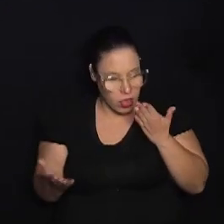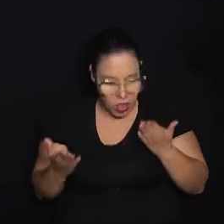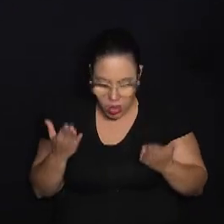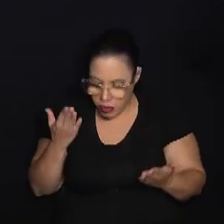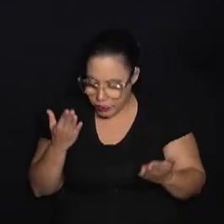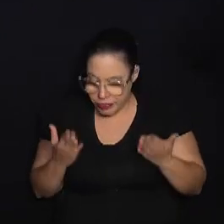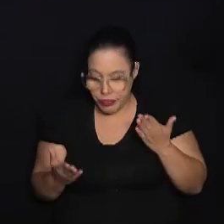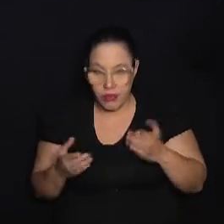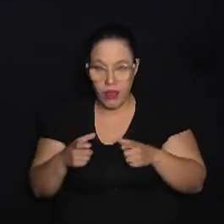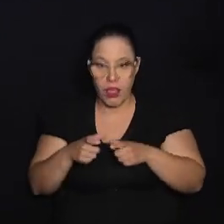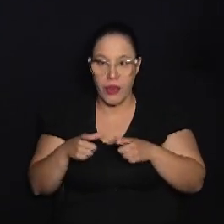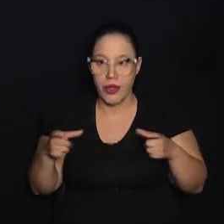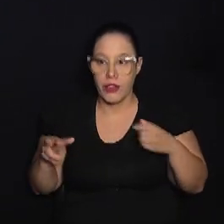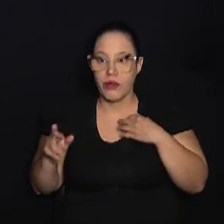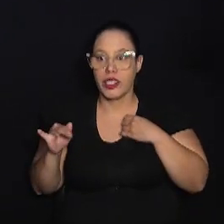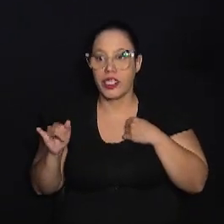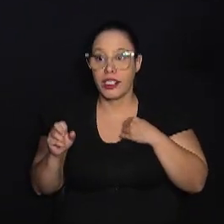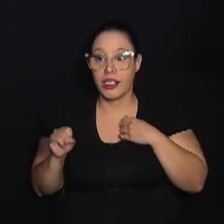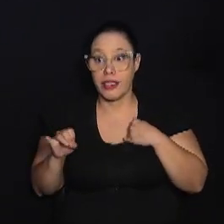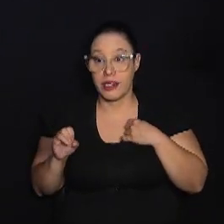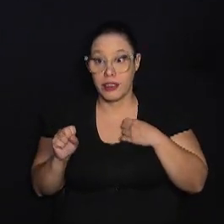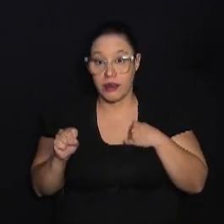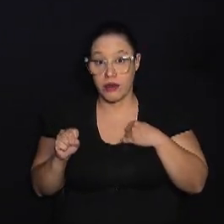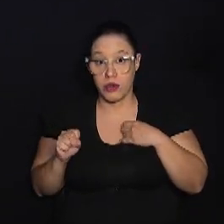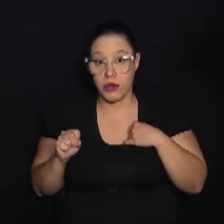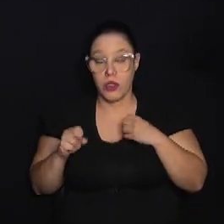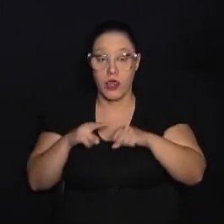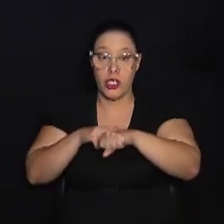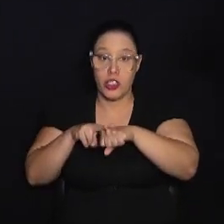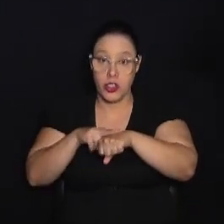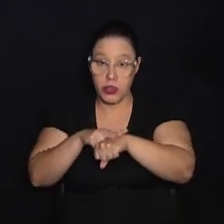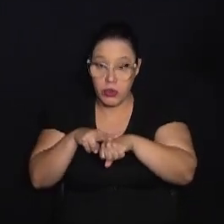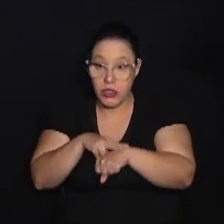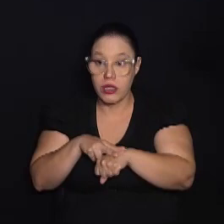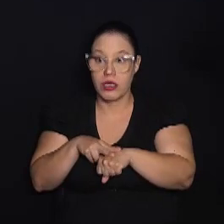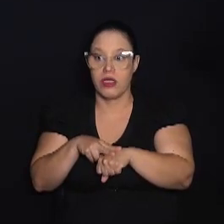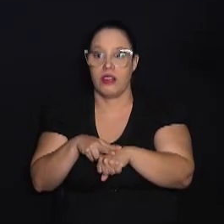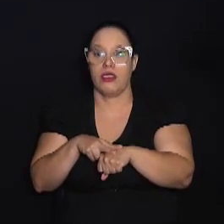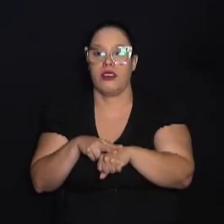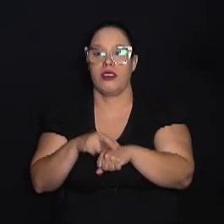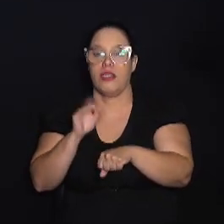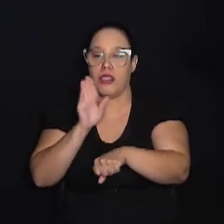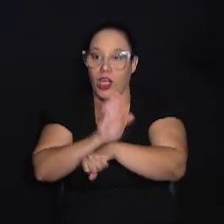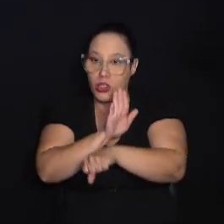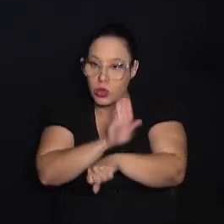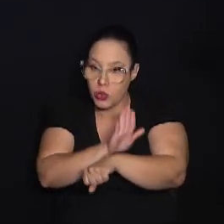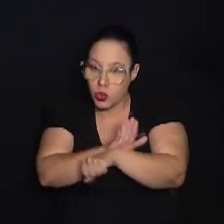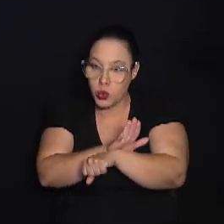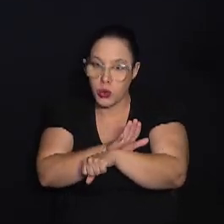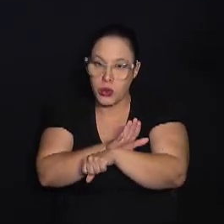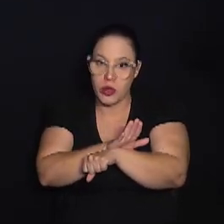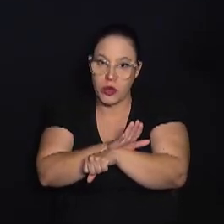grande quantidade de vegetais, principalmente aqueles de folha verde escura, que tem fatores protetores, né? Mas muitas vezes mais a forma